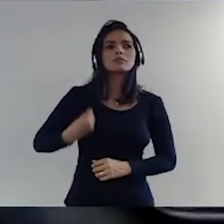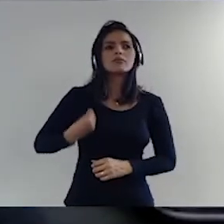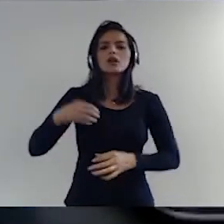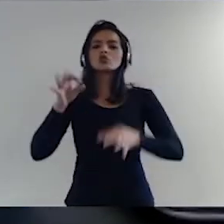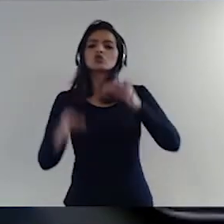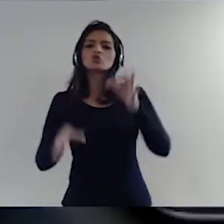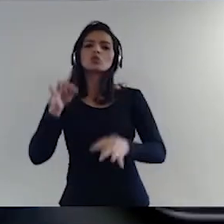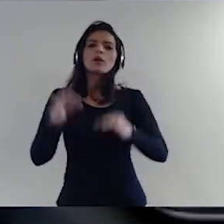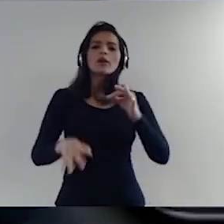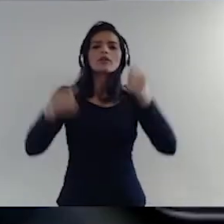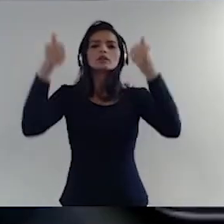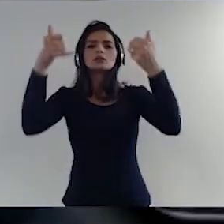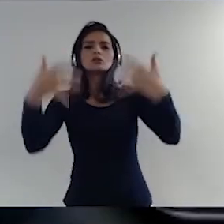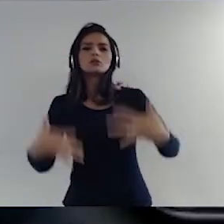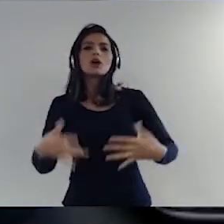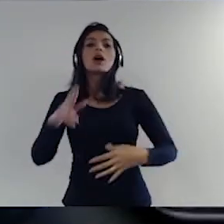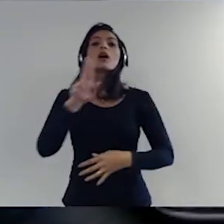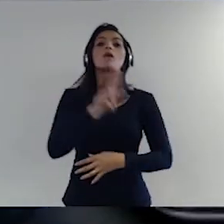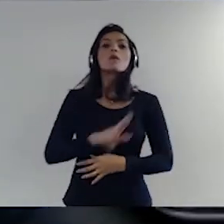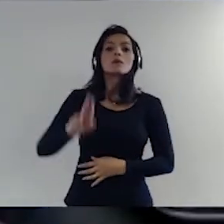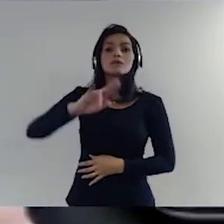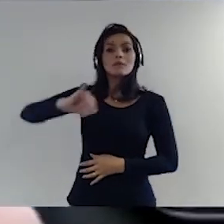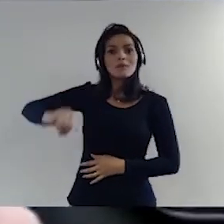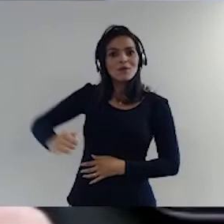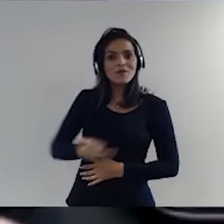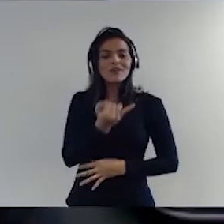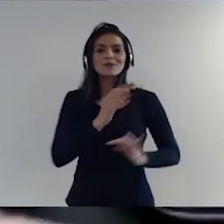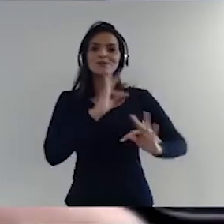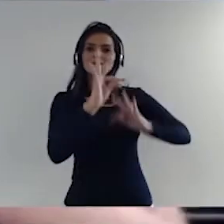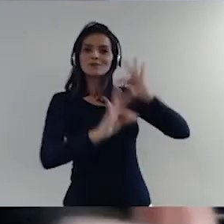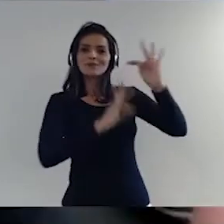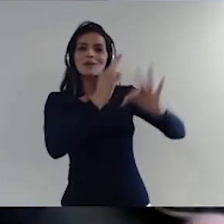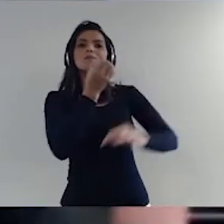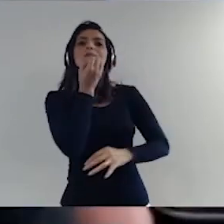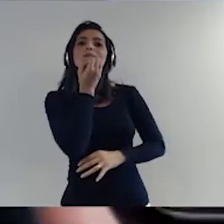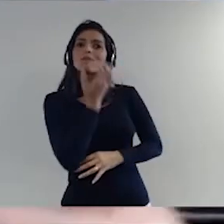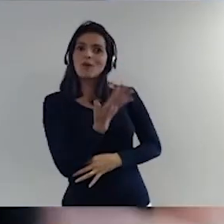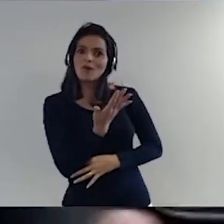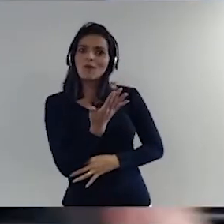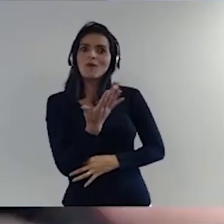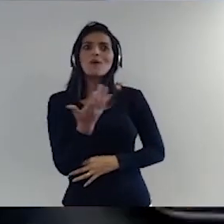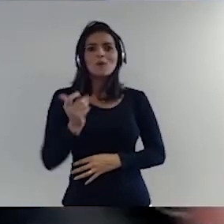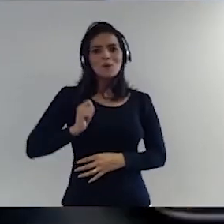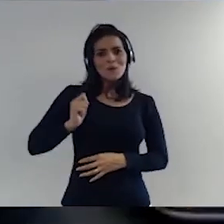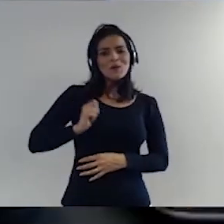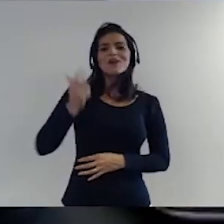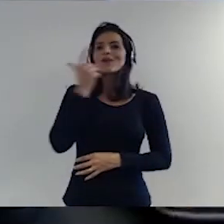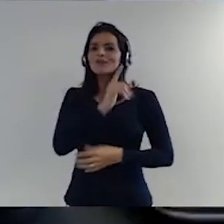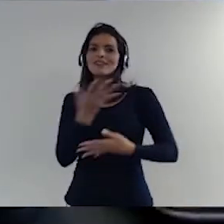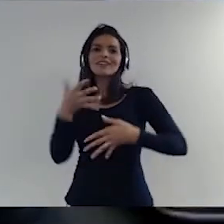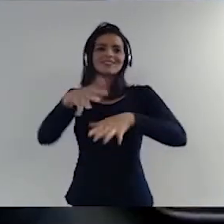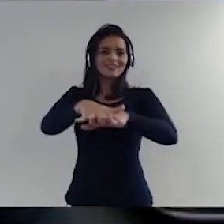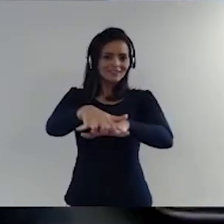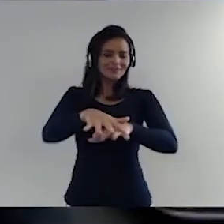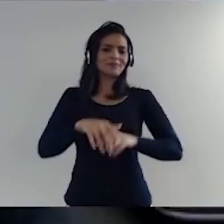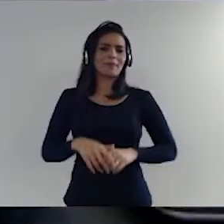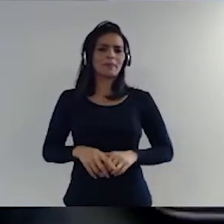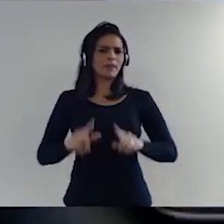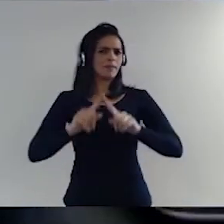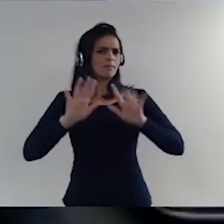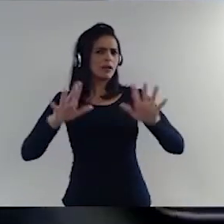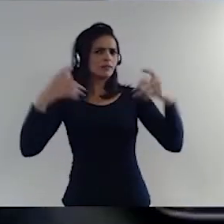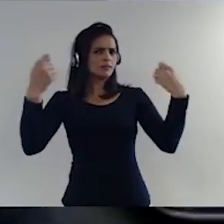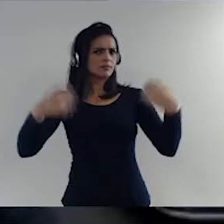é encarar o uso da tecnologia de uma maneira a incluir e dar melhor acesso. Mas